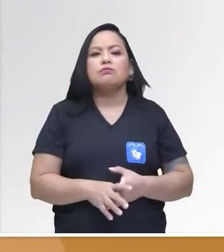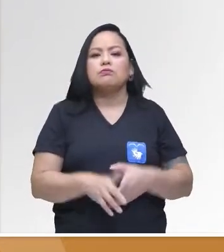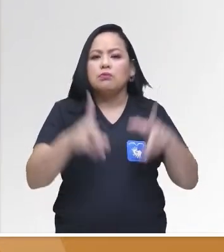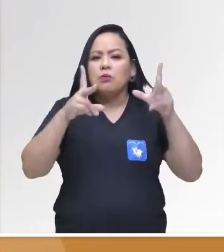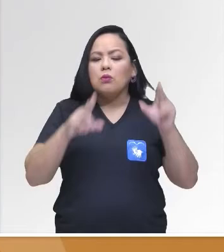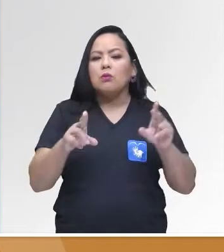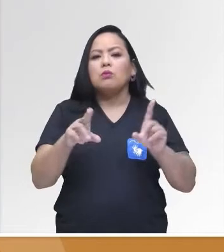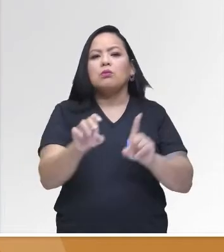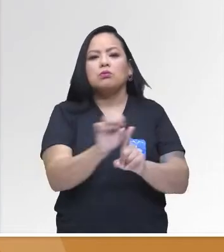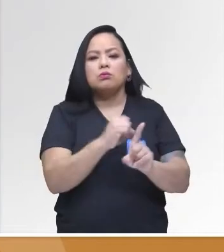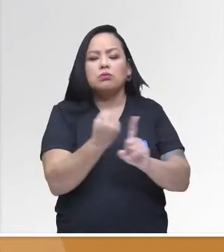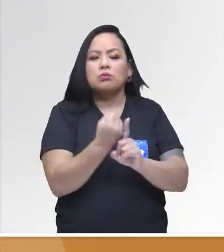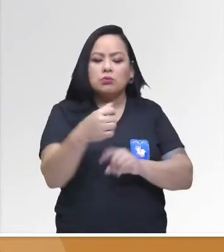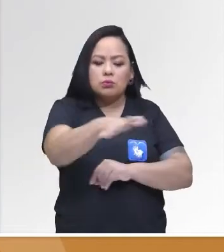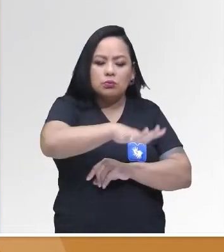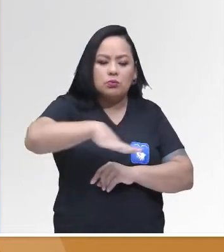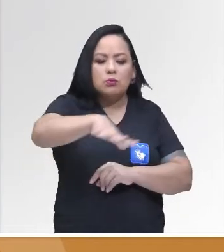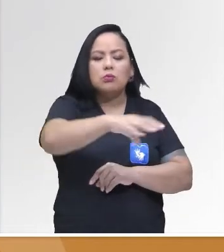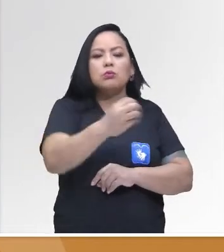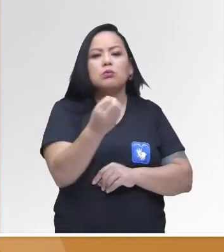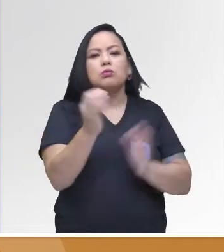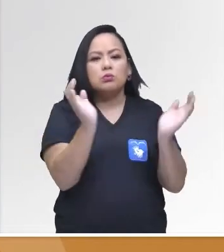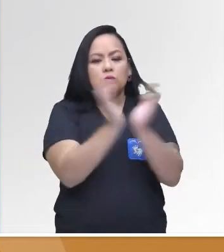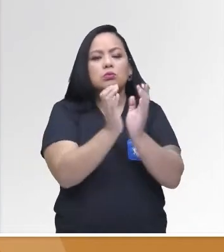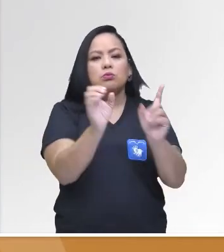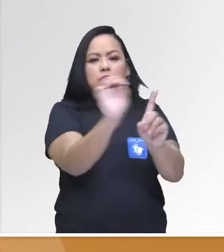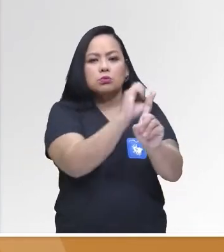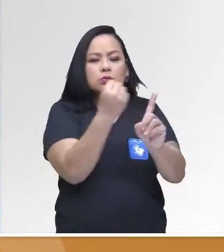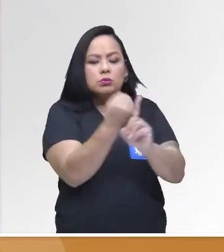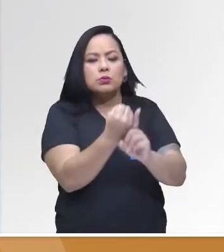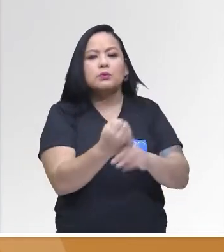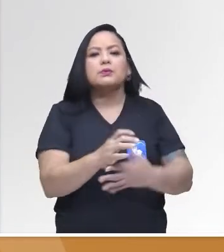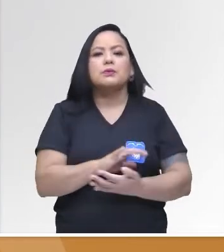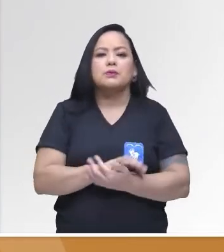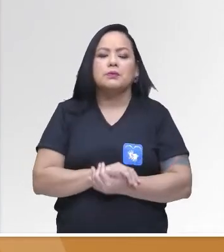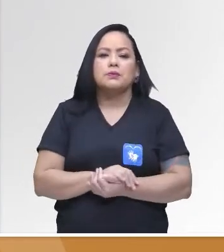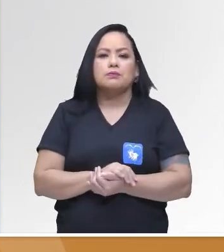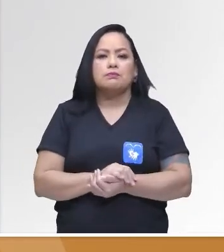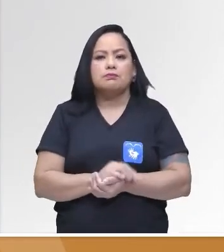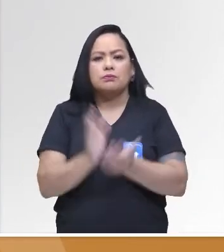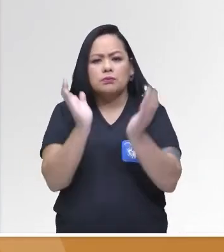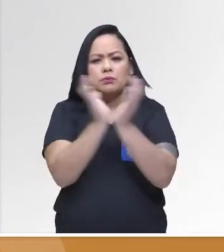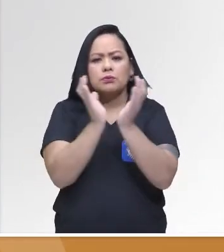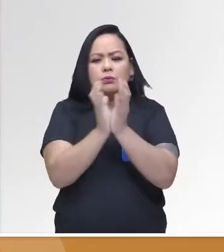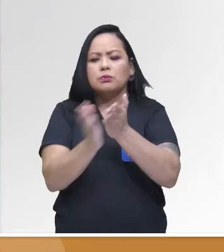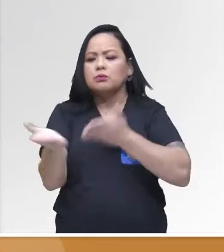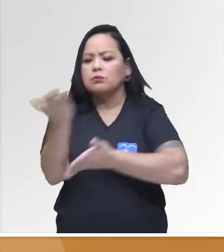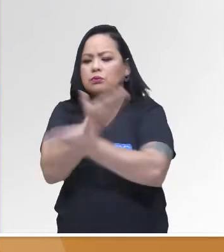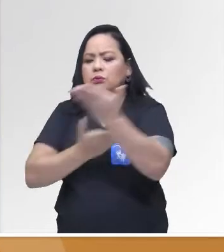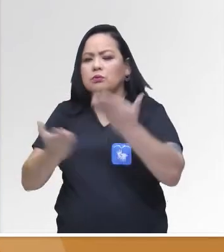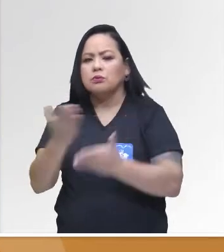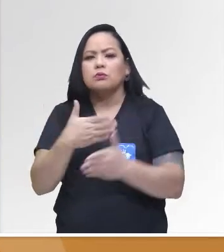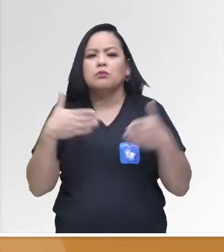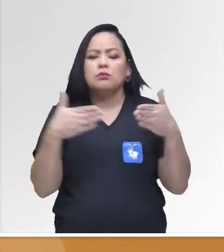parte deste grupo social e deste grupo de convívio específico e refletem